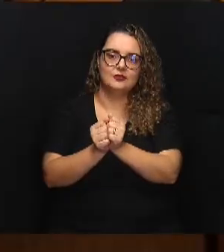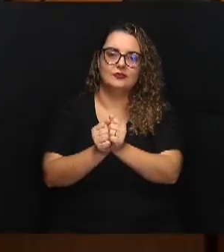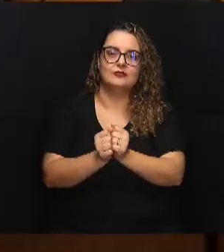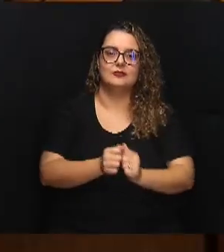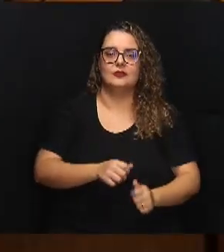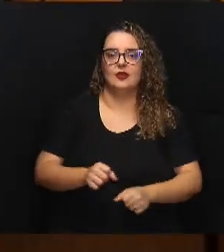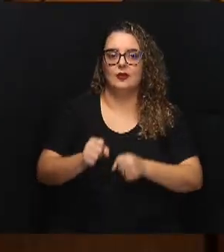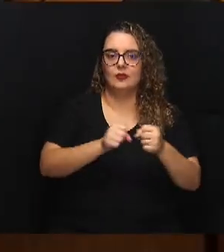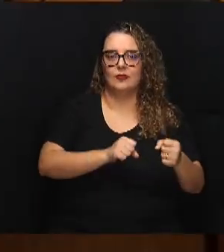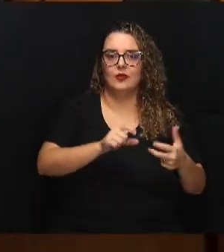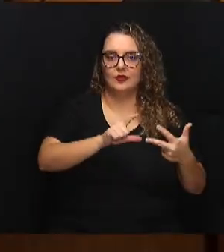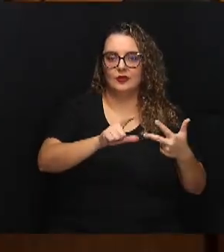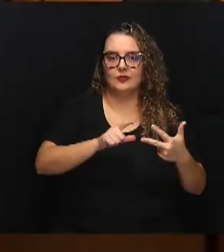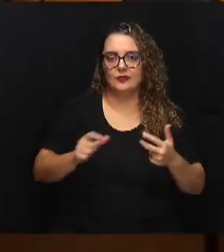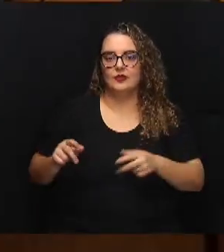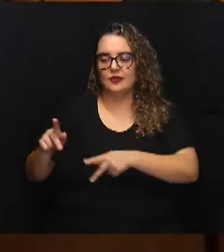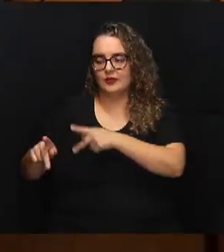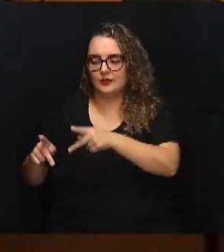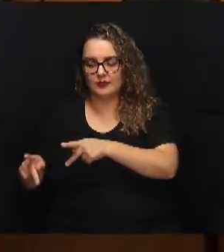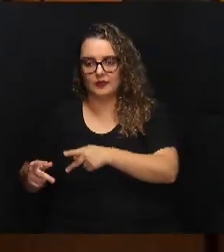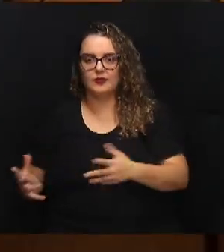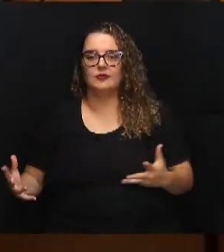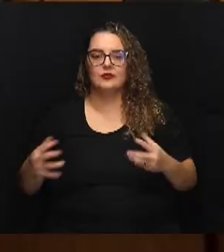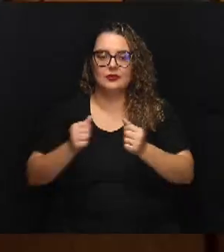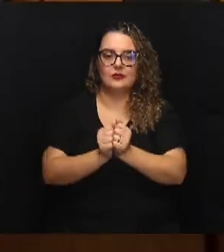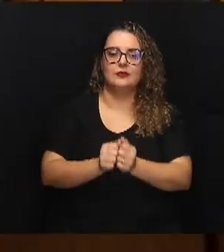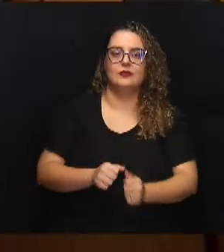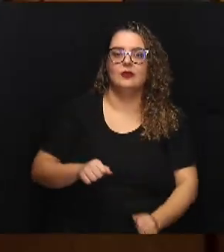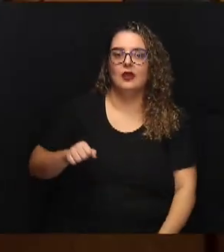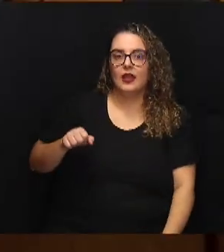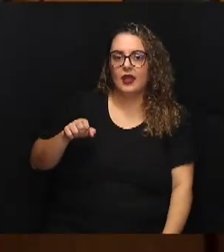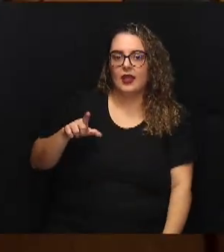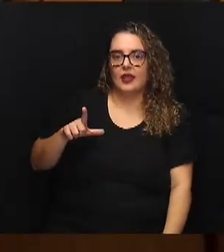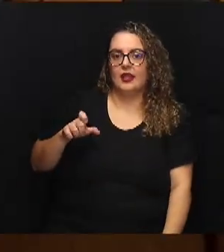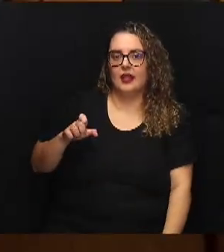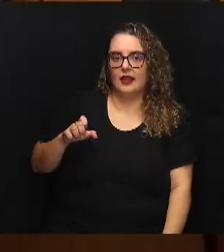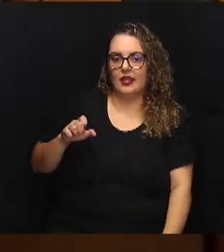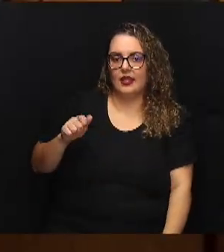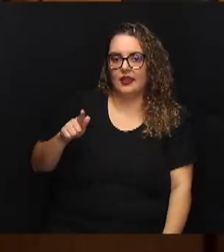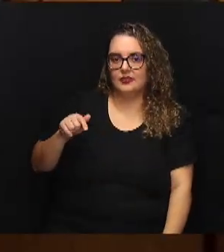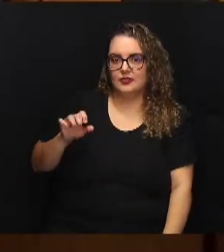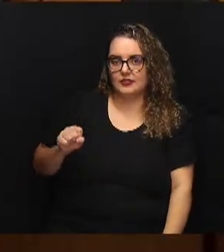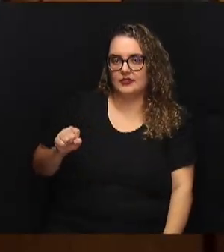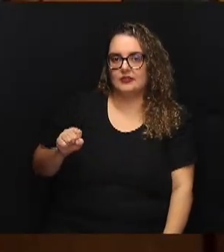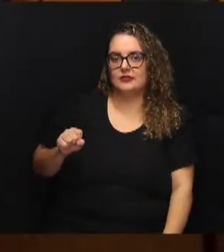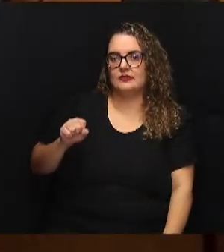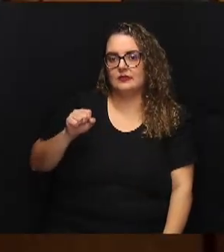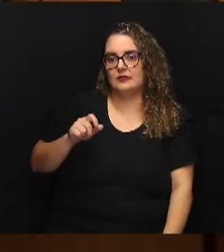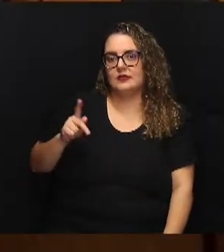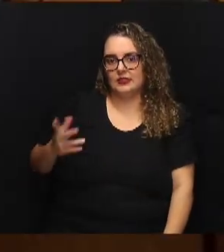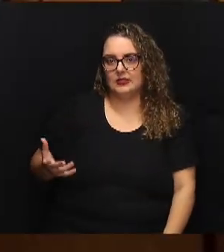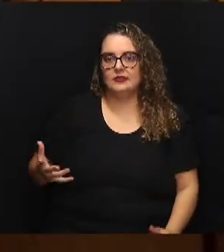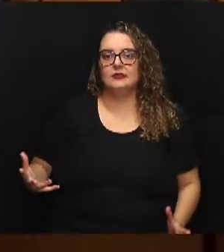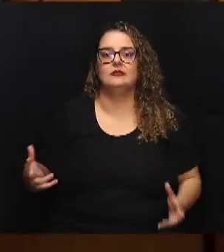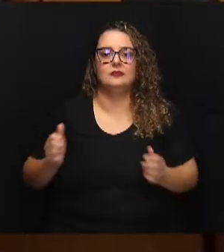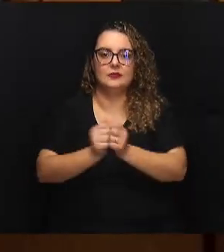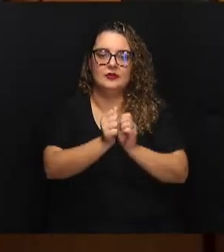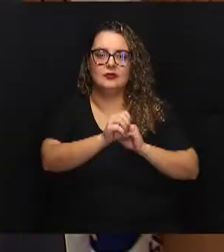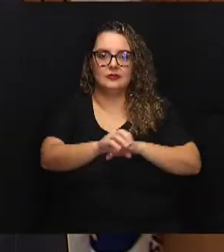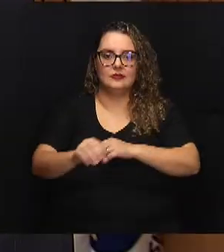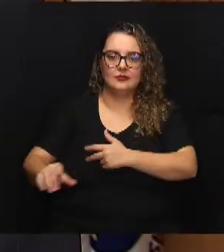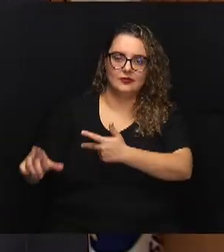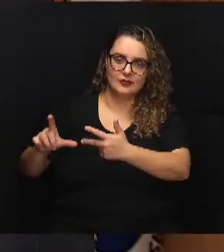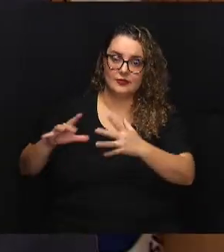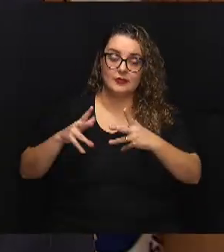Legislativo. O Eleges-PC é um aplicativo voltado para promover a educação legislativa para toda a